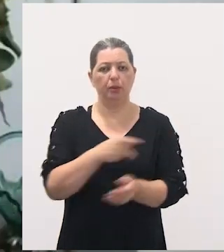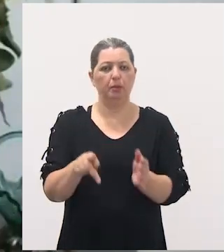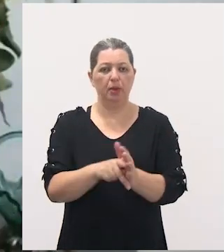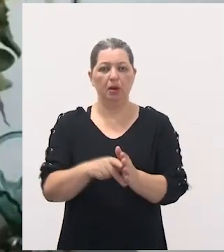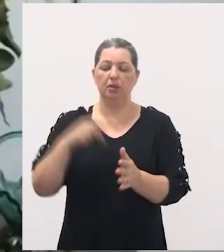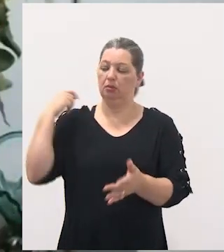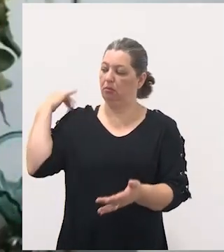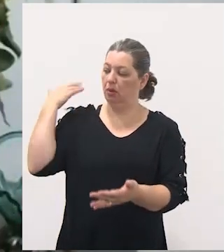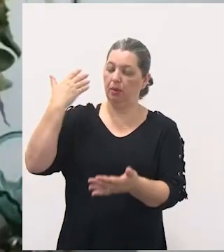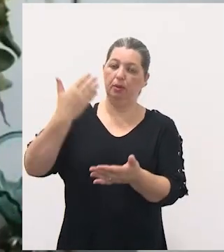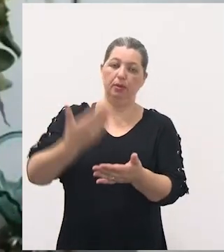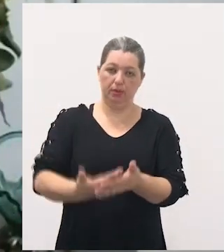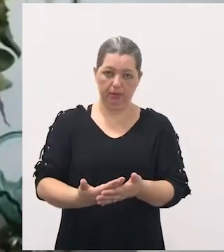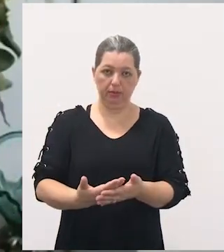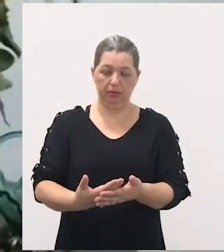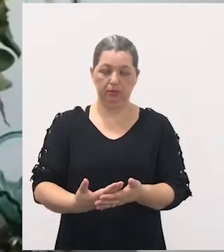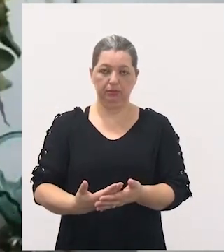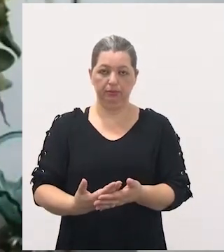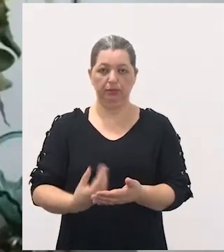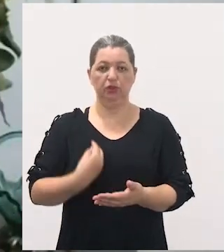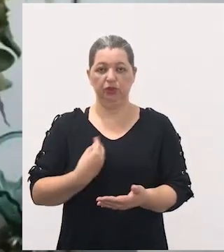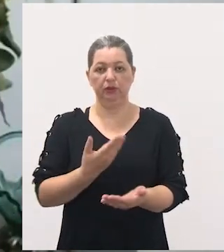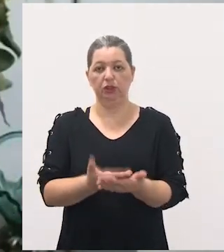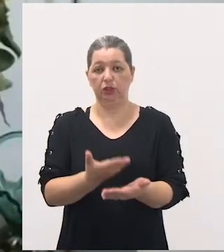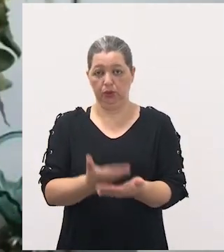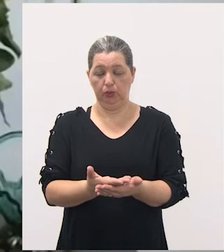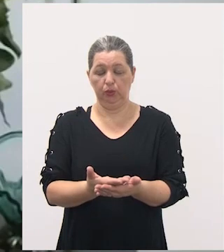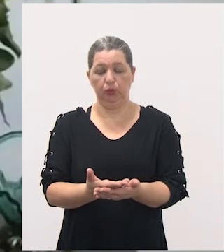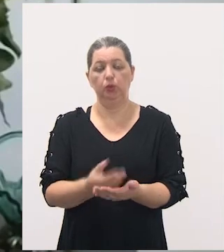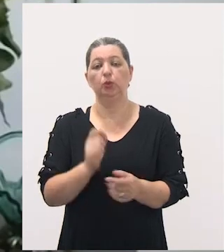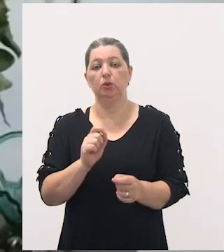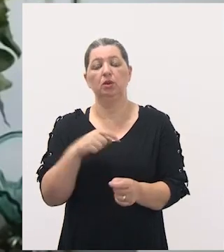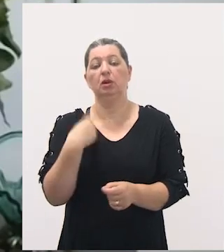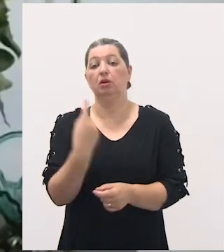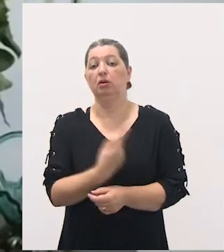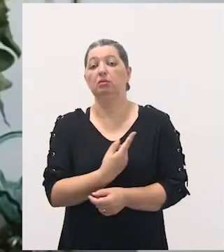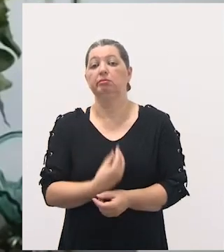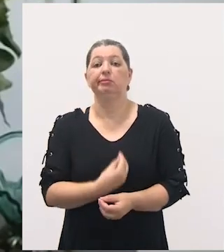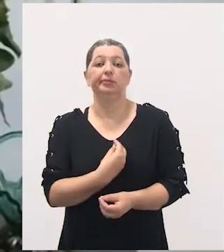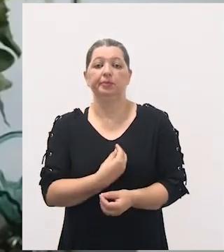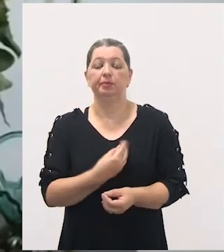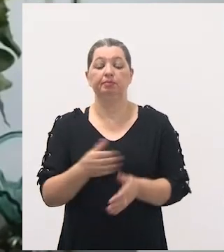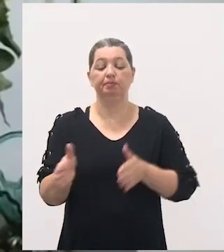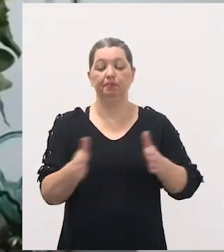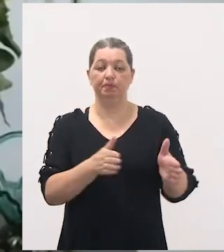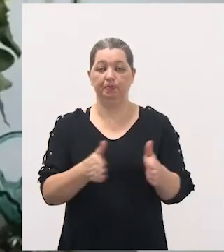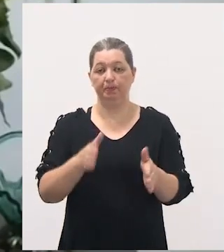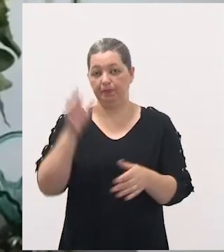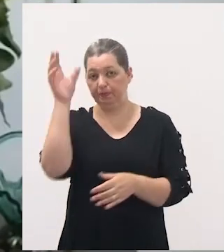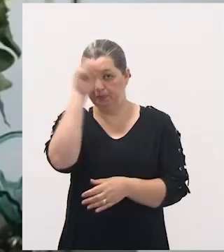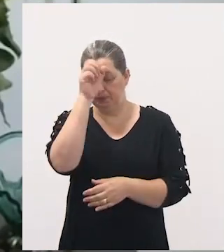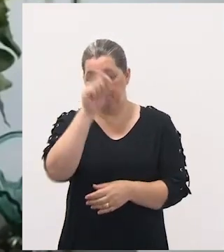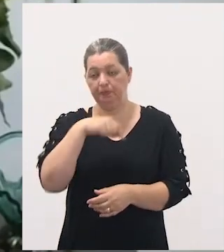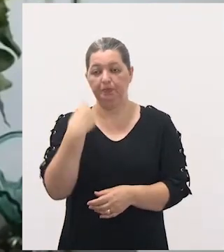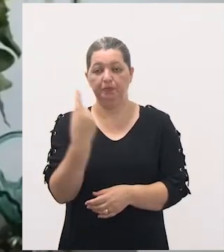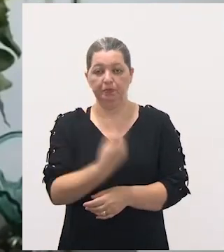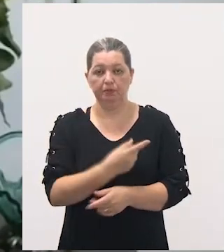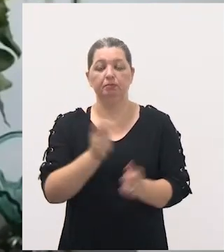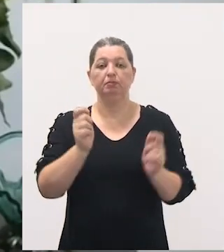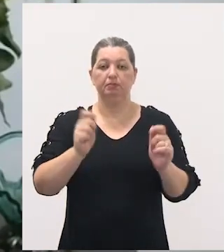trajetória deles e o que nós vivenciamos nesse momento da aprendizagem para que nós possamos,